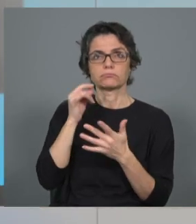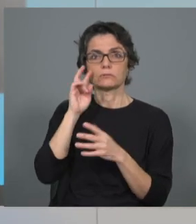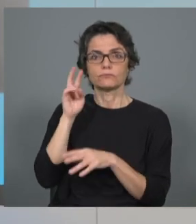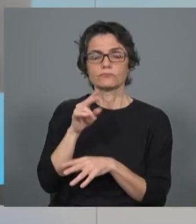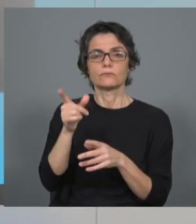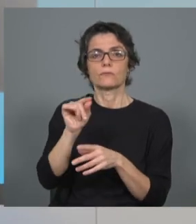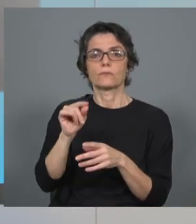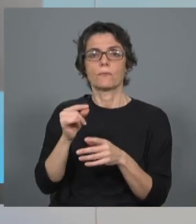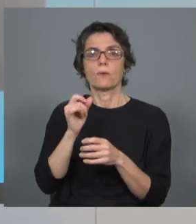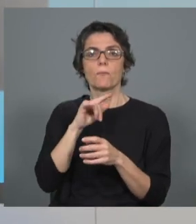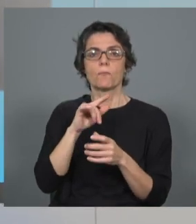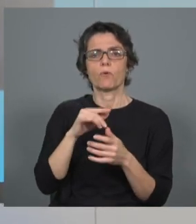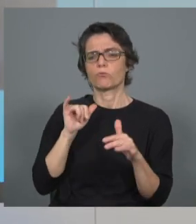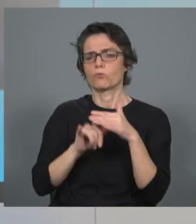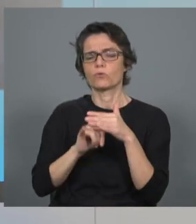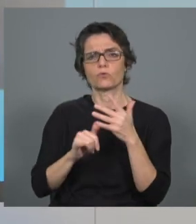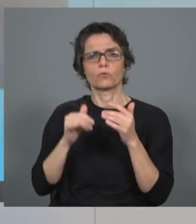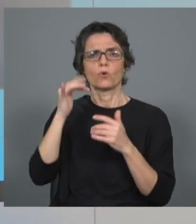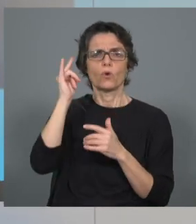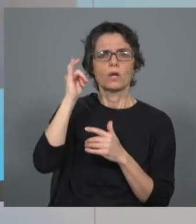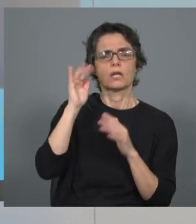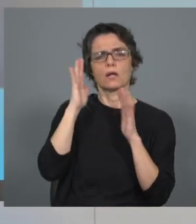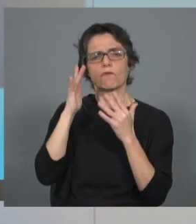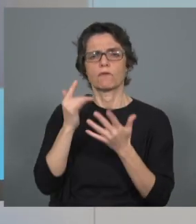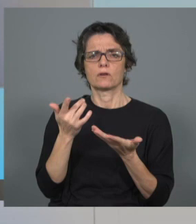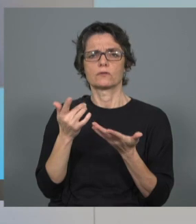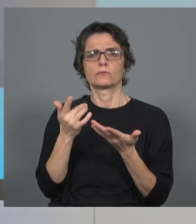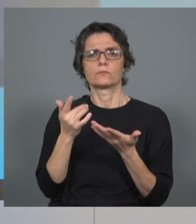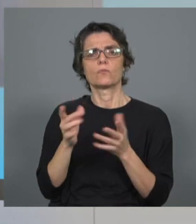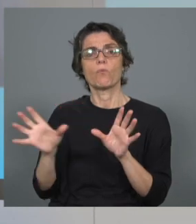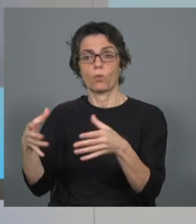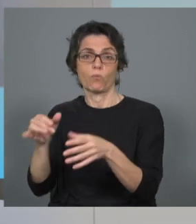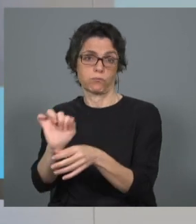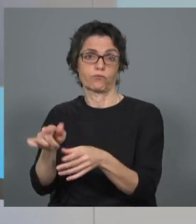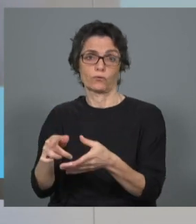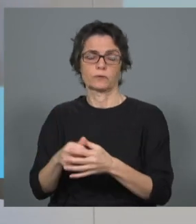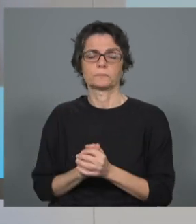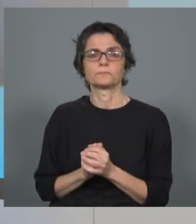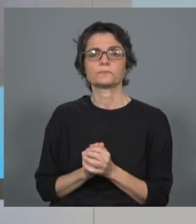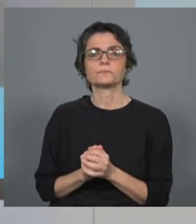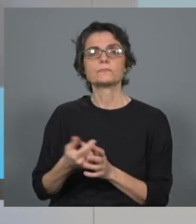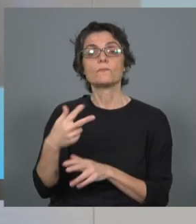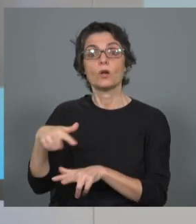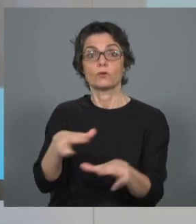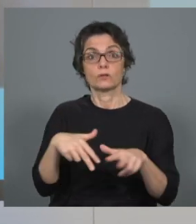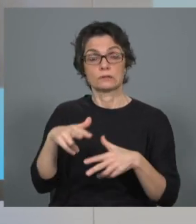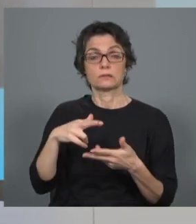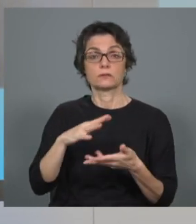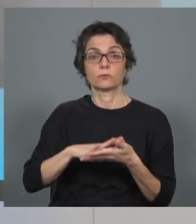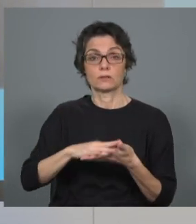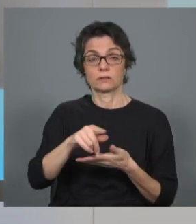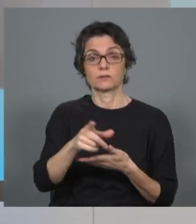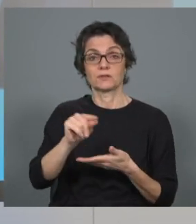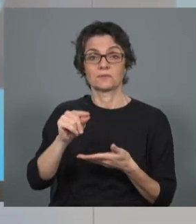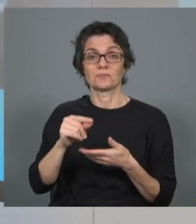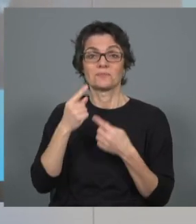a partir dos canais de YouTube, Instagram e Facebook da Comissão. E a edição de vídeo teve a particularidade de